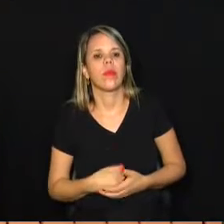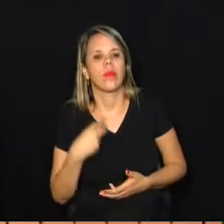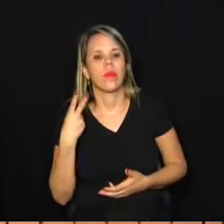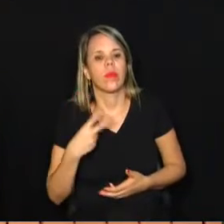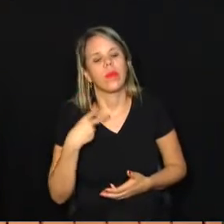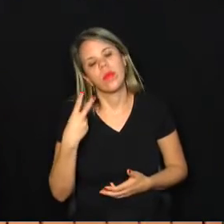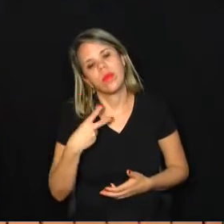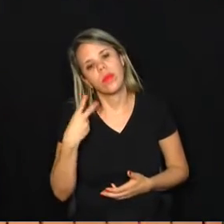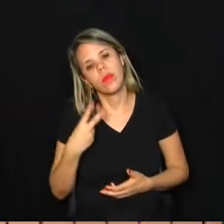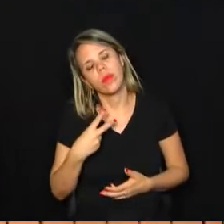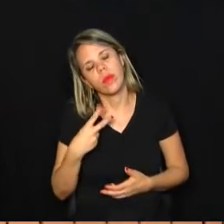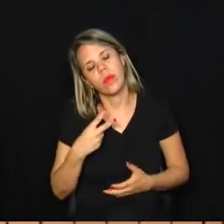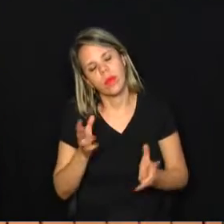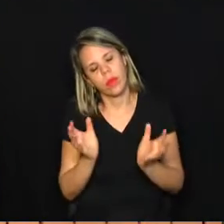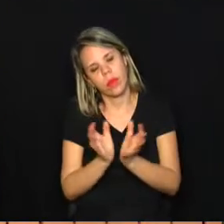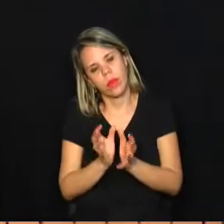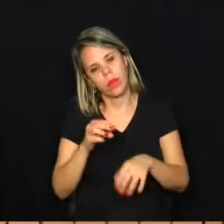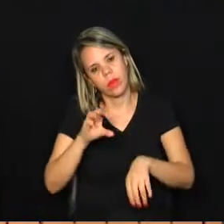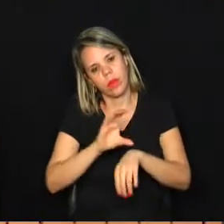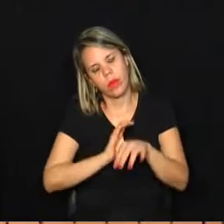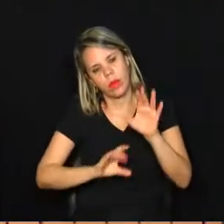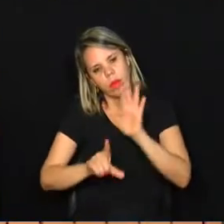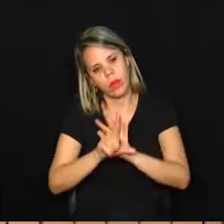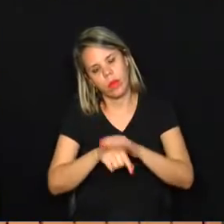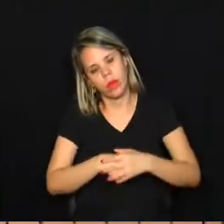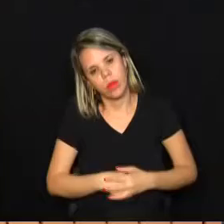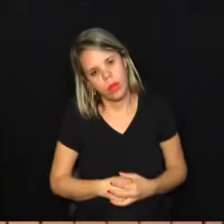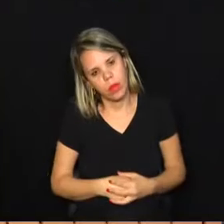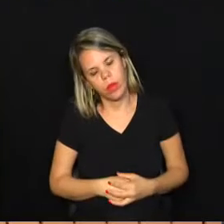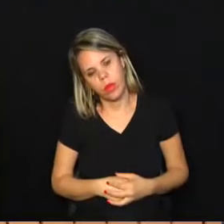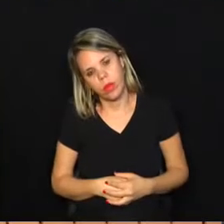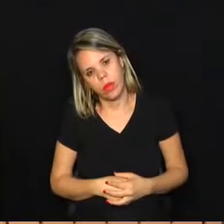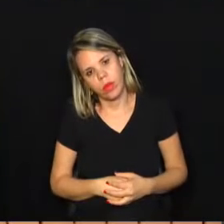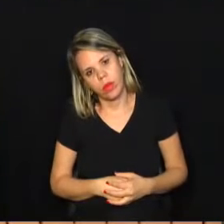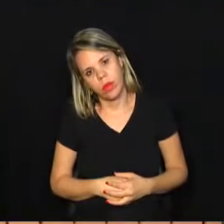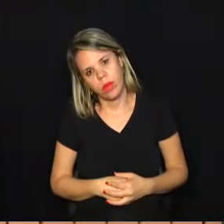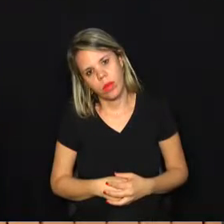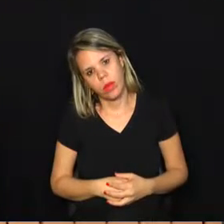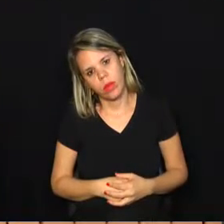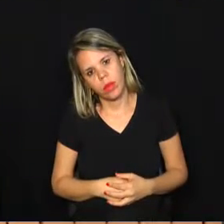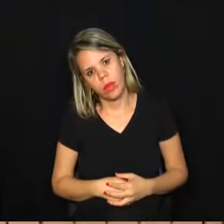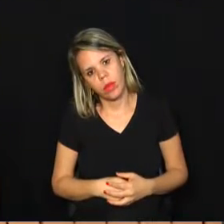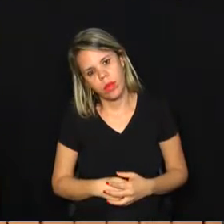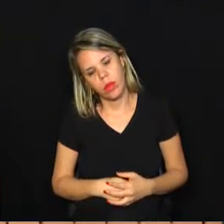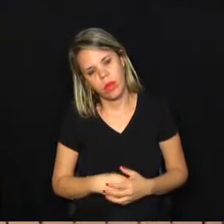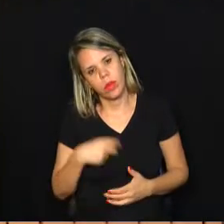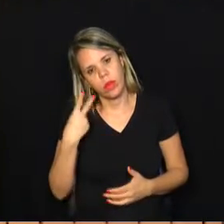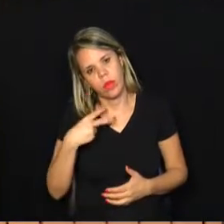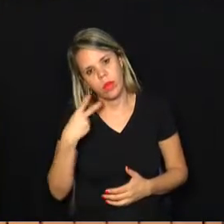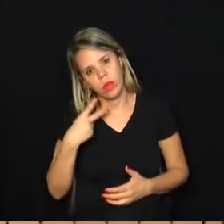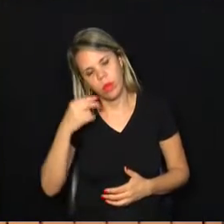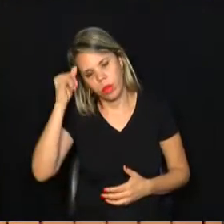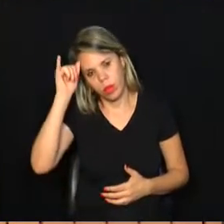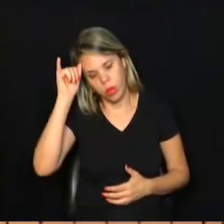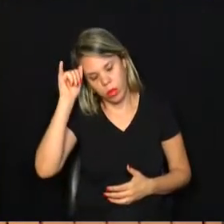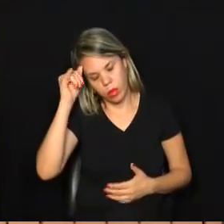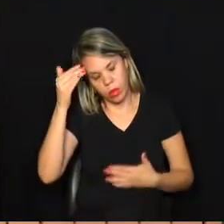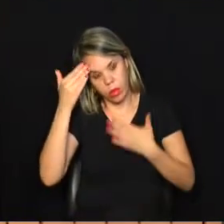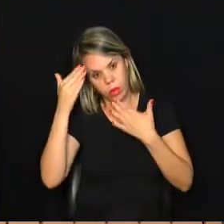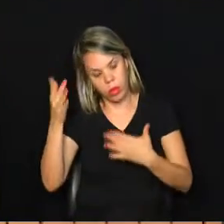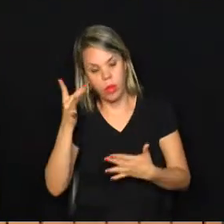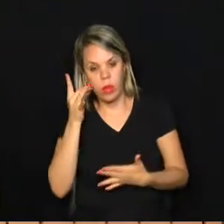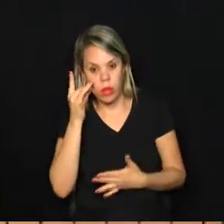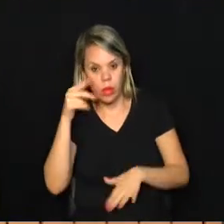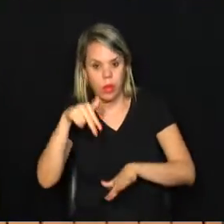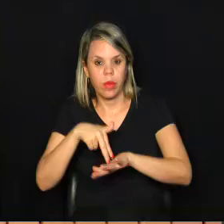vereador, também membro da Comissão de Constituição e Legalidade da Câmara Municipal de Campinas, vereador Paulo Búfalo. Muito obrigado pela